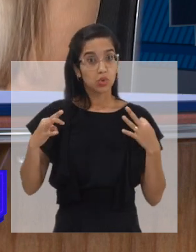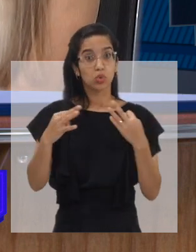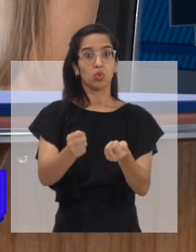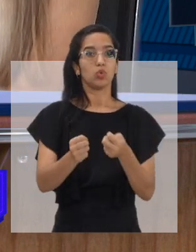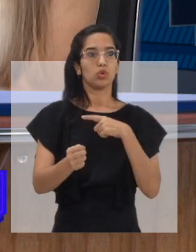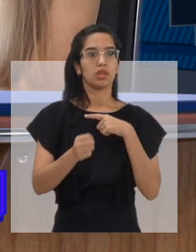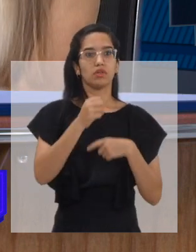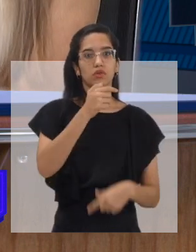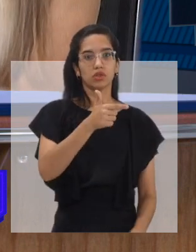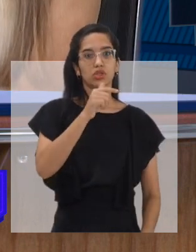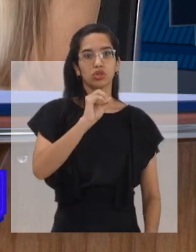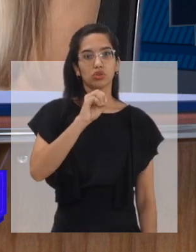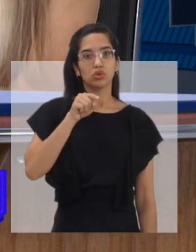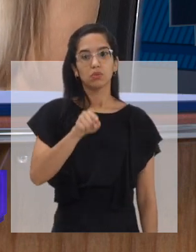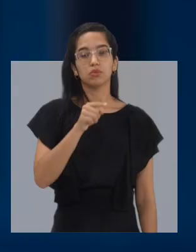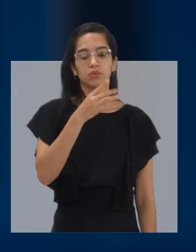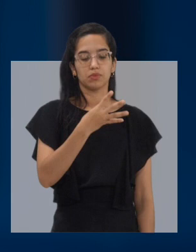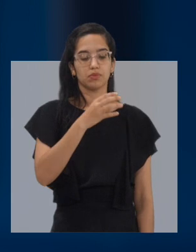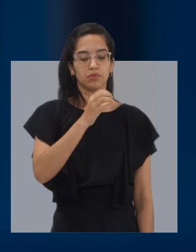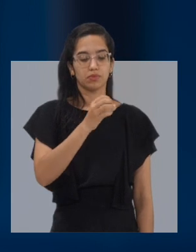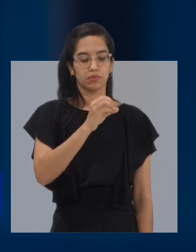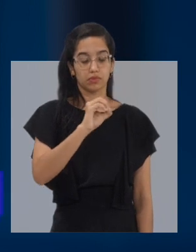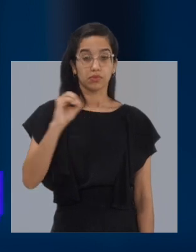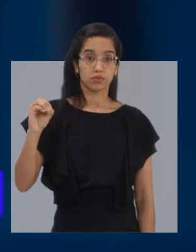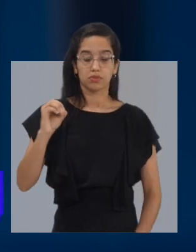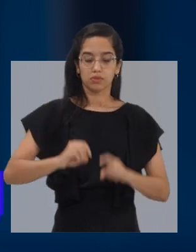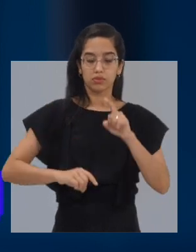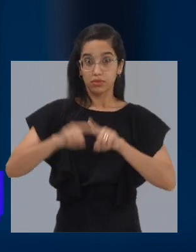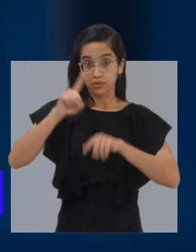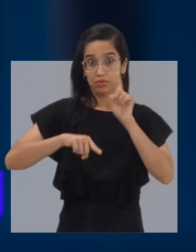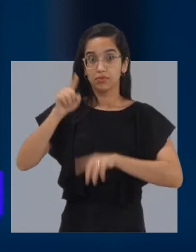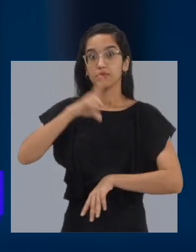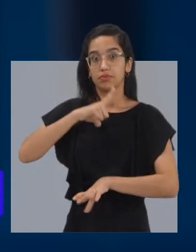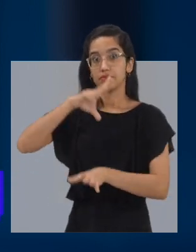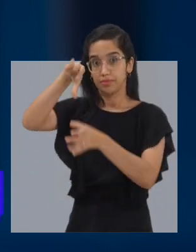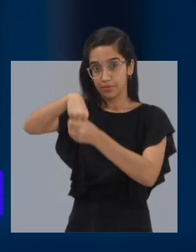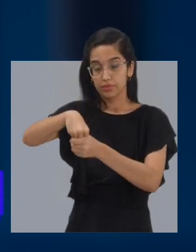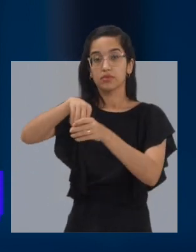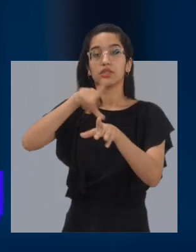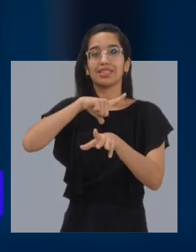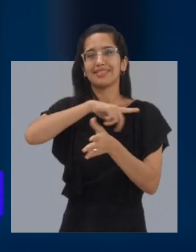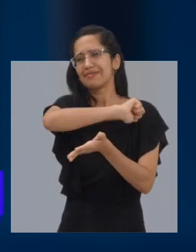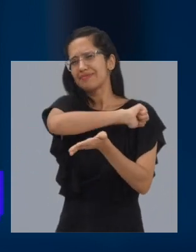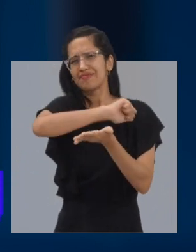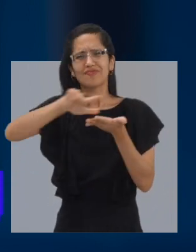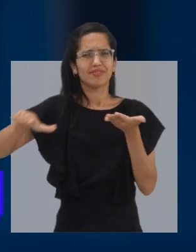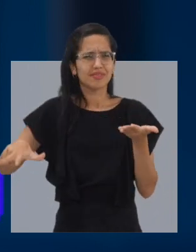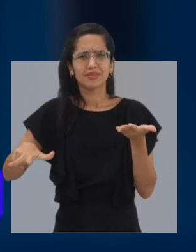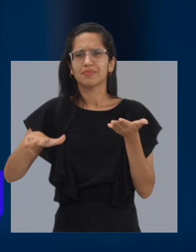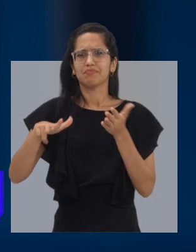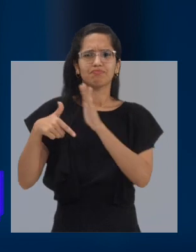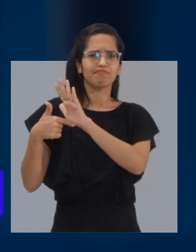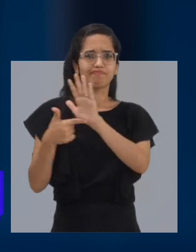20.400 objetos catalogados e temos várias coleções. É um museu